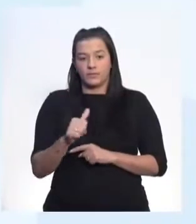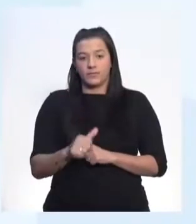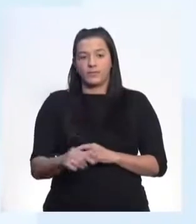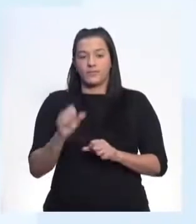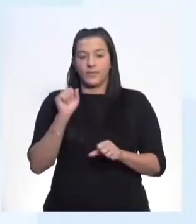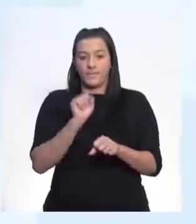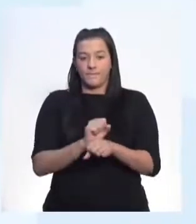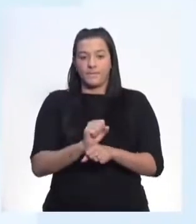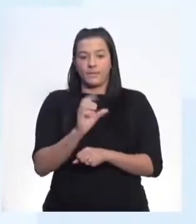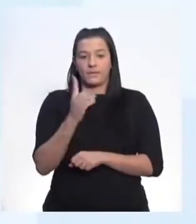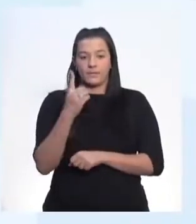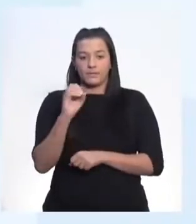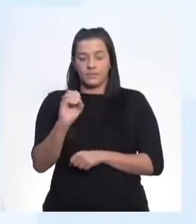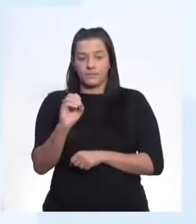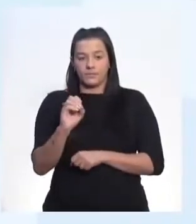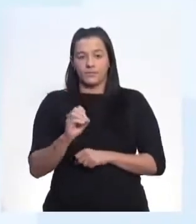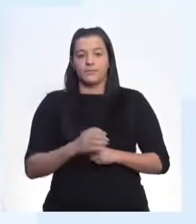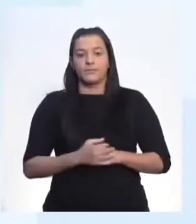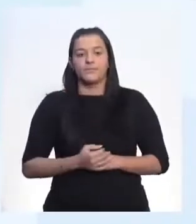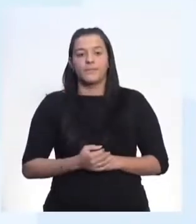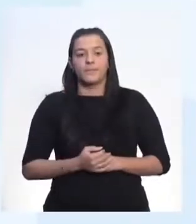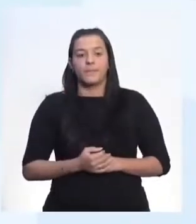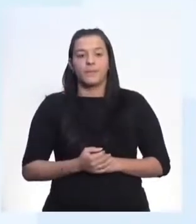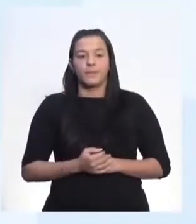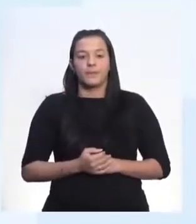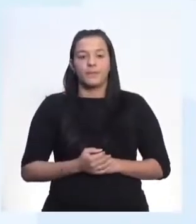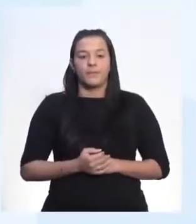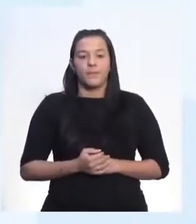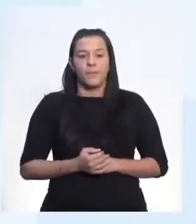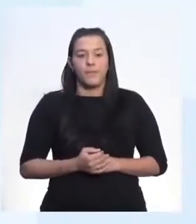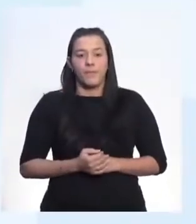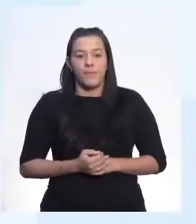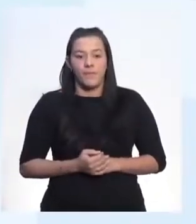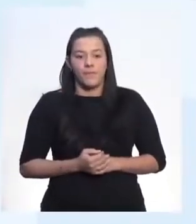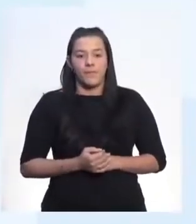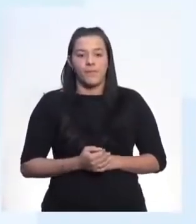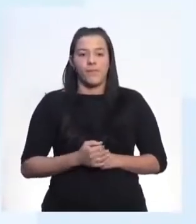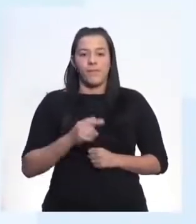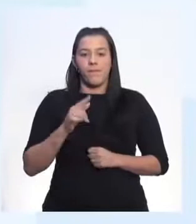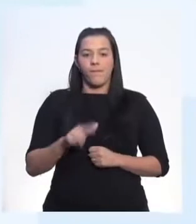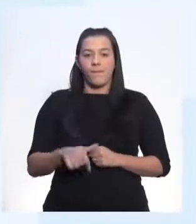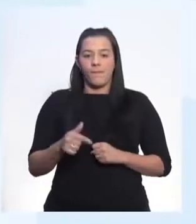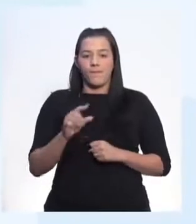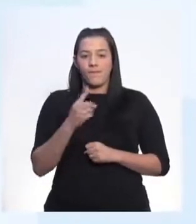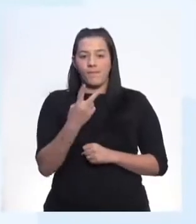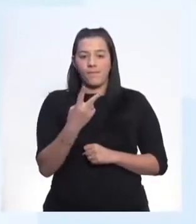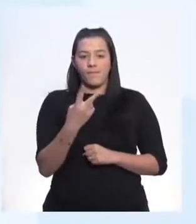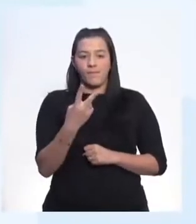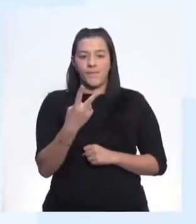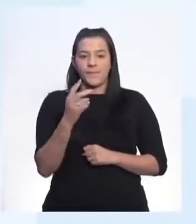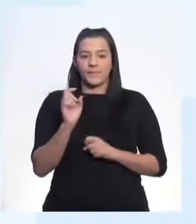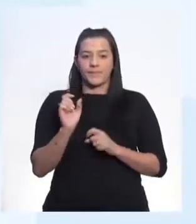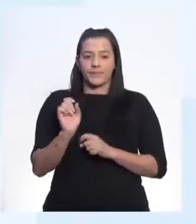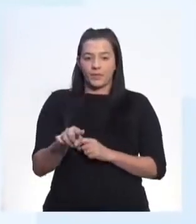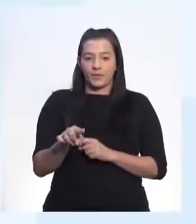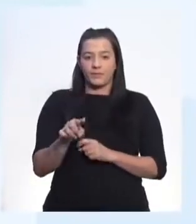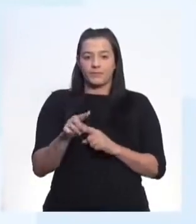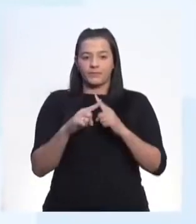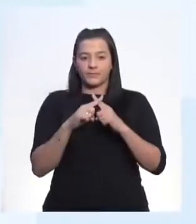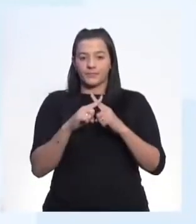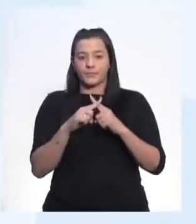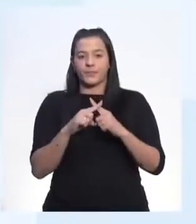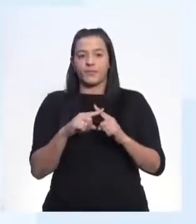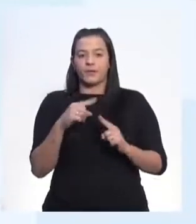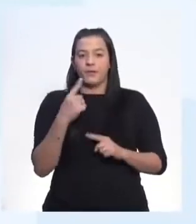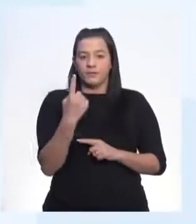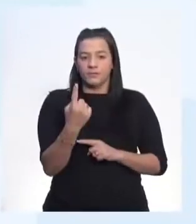parar no 10, para simplificar com o 10 de baixo. O 2 fatorial de baixo, vou até no 1,